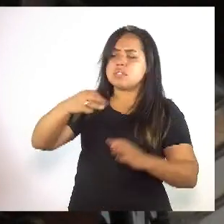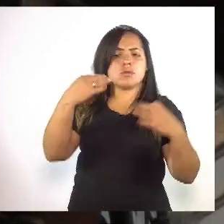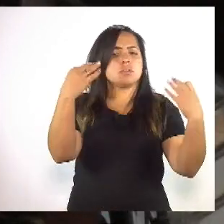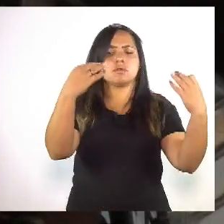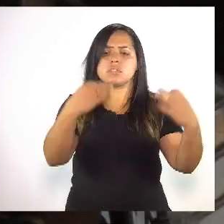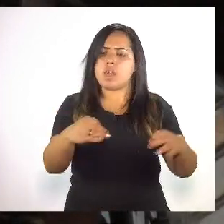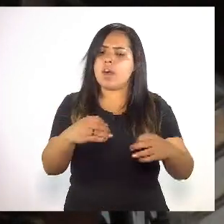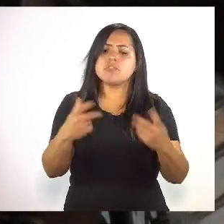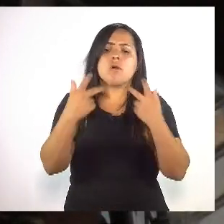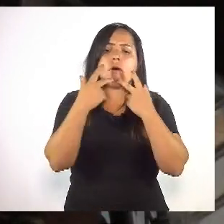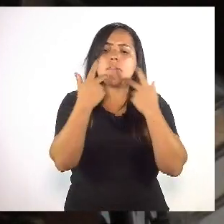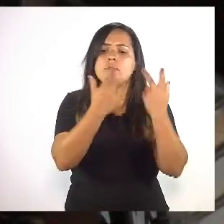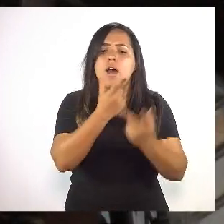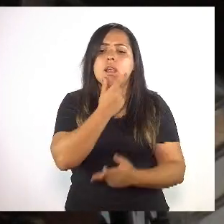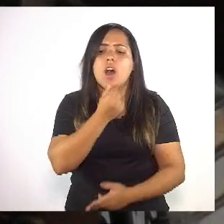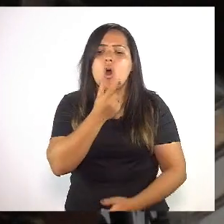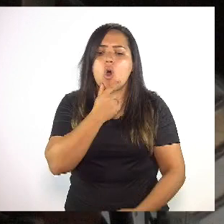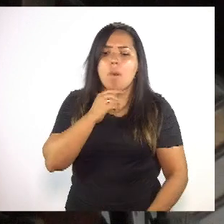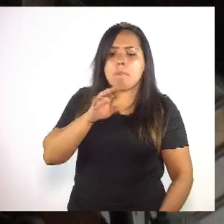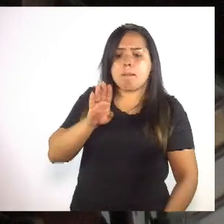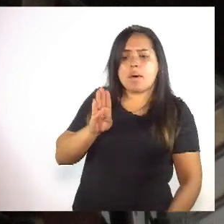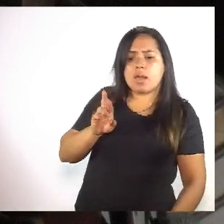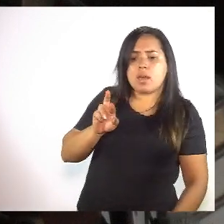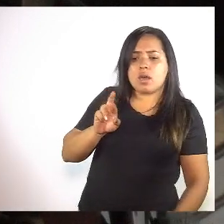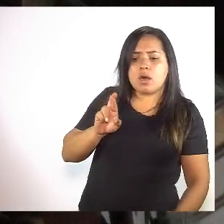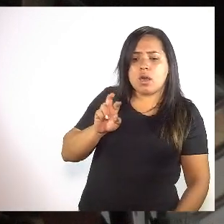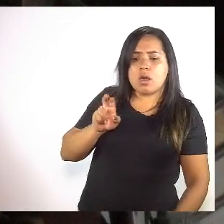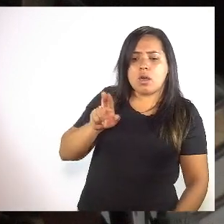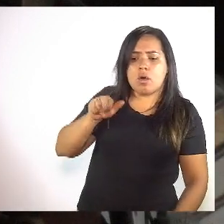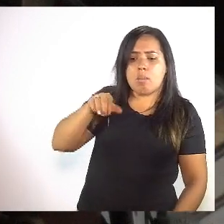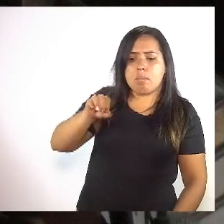a palavra, que é o Bruno.